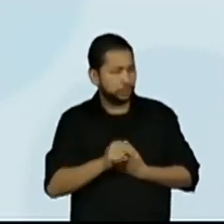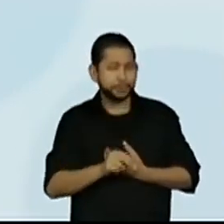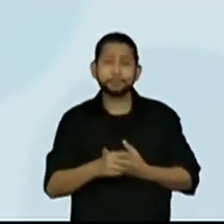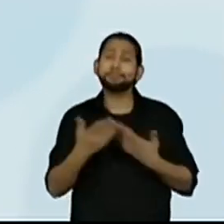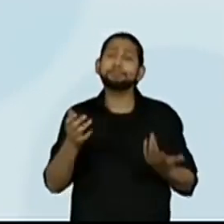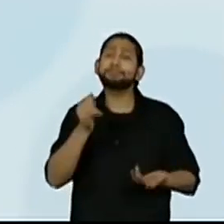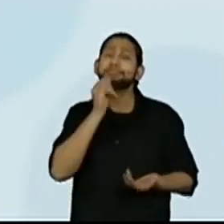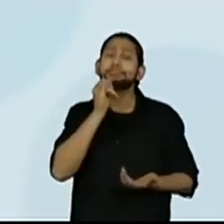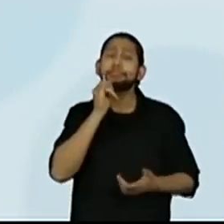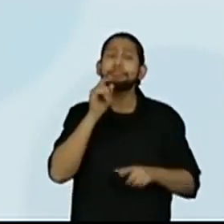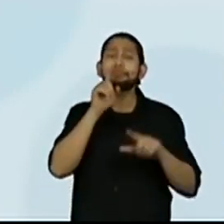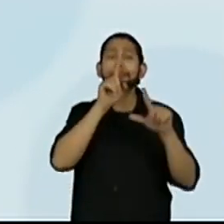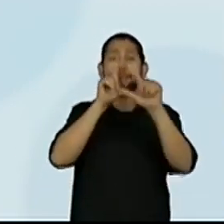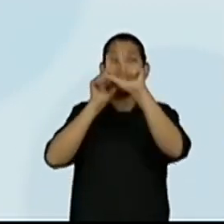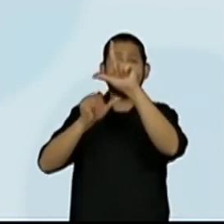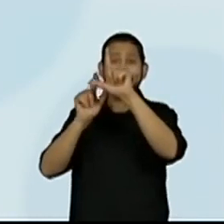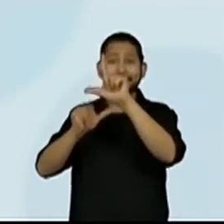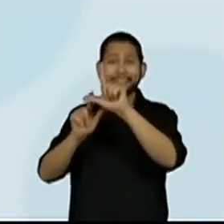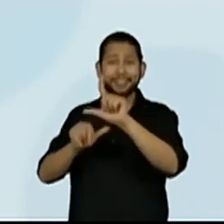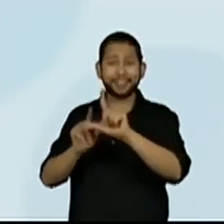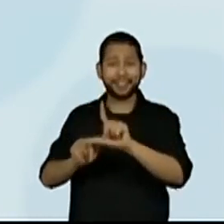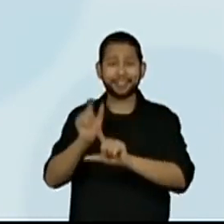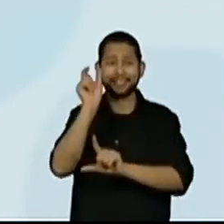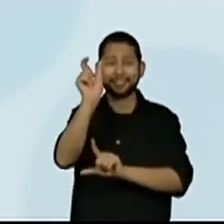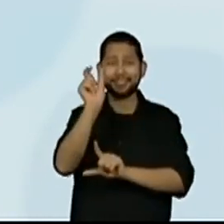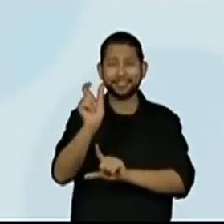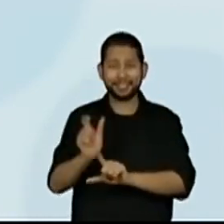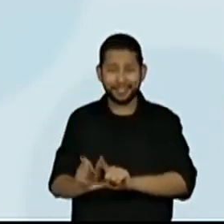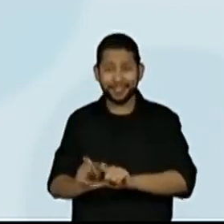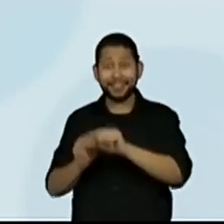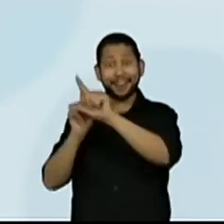Começando o que a gente está falando sobre leitura.